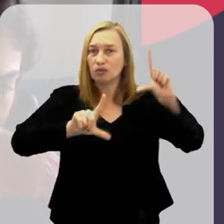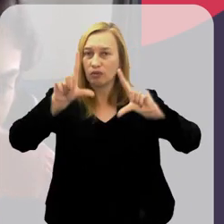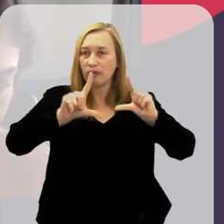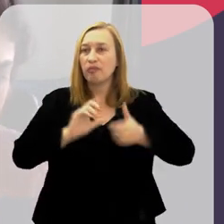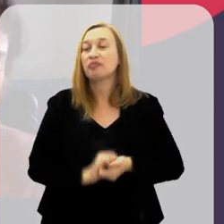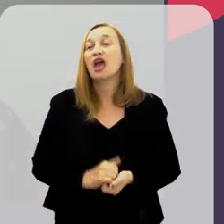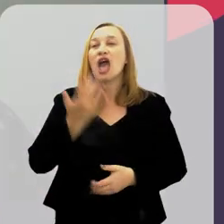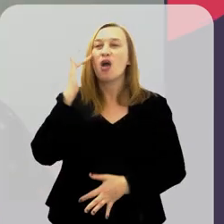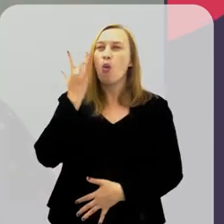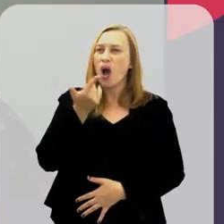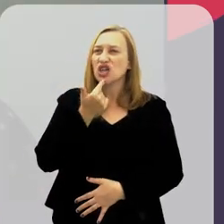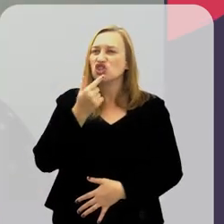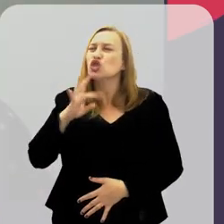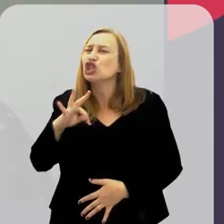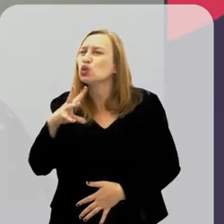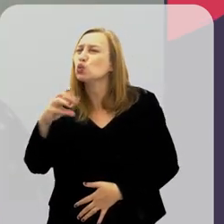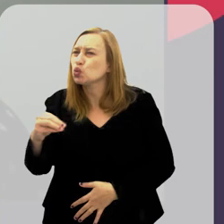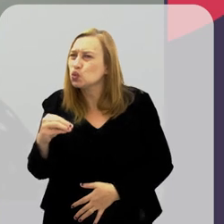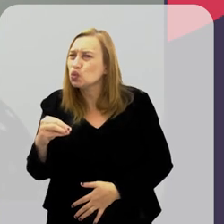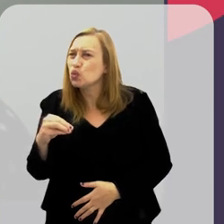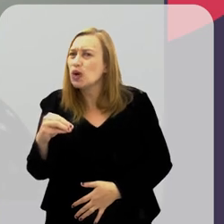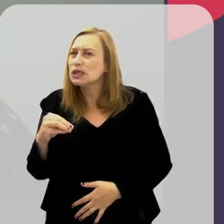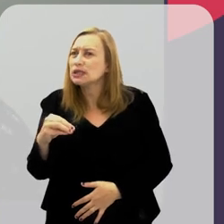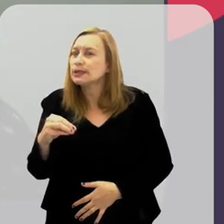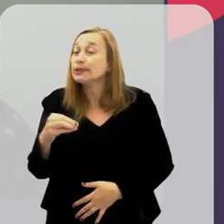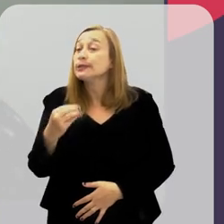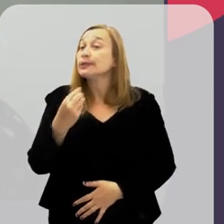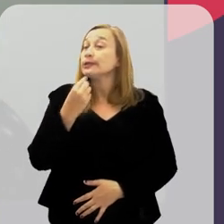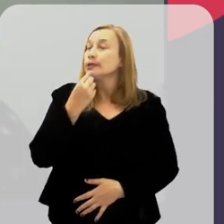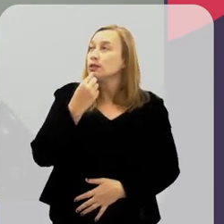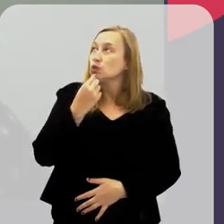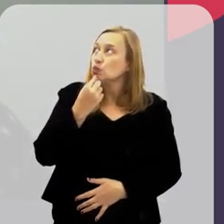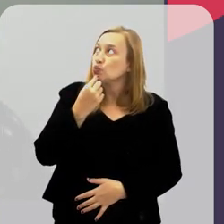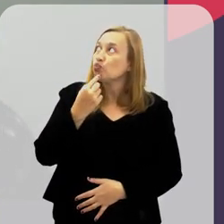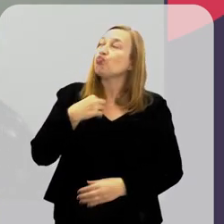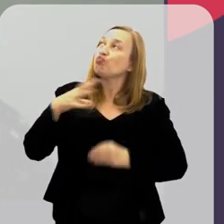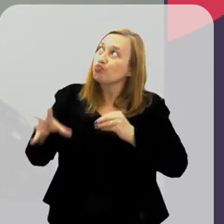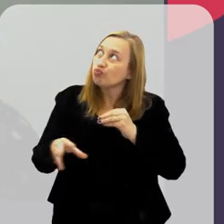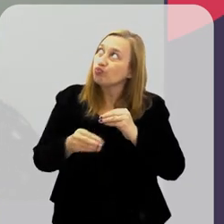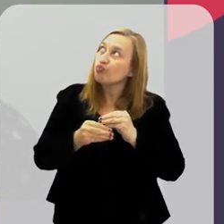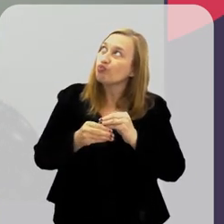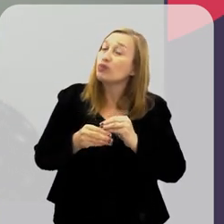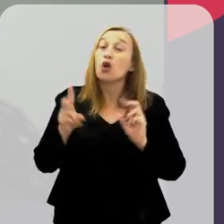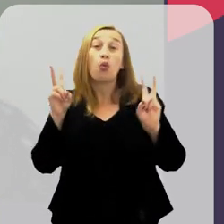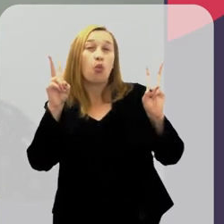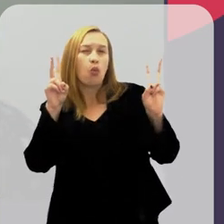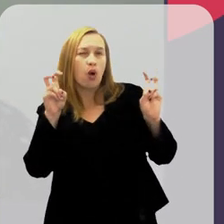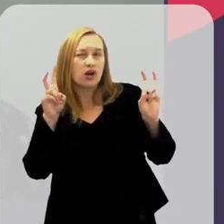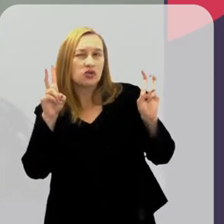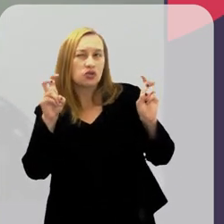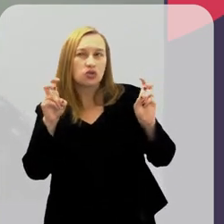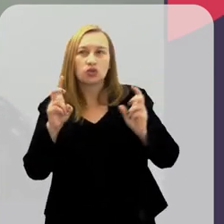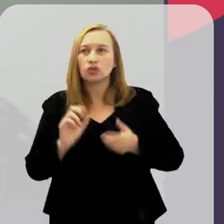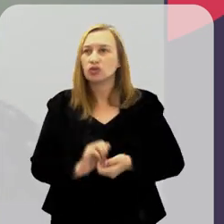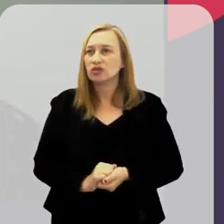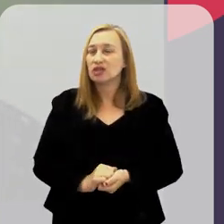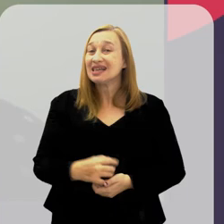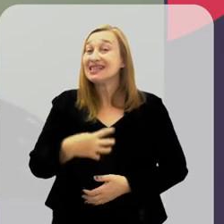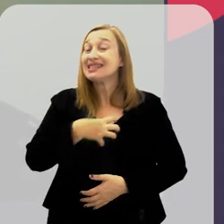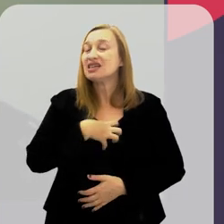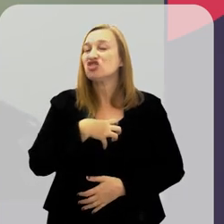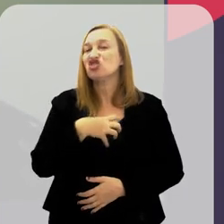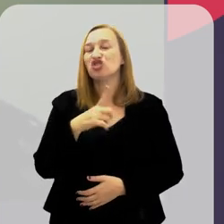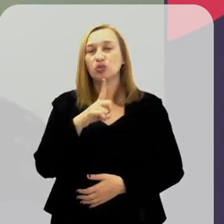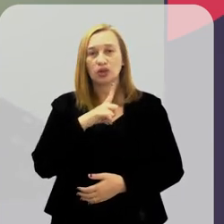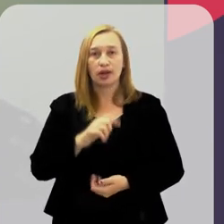fechar o programa? Eu acho que é tudo isso e eu complemento com a questão